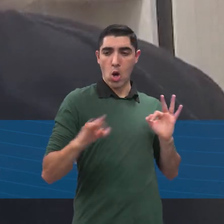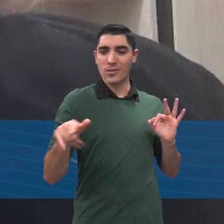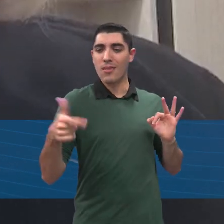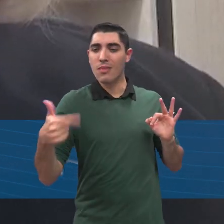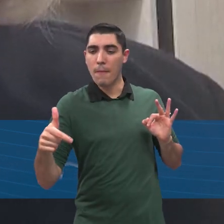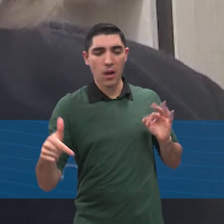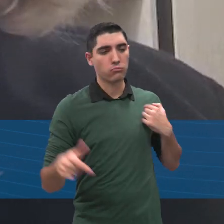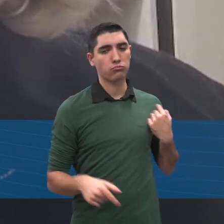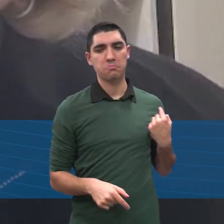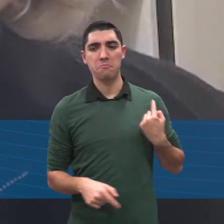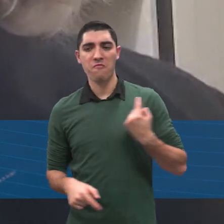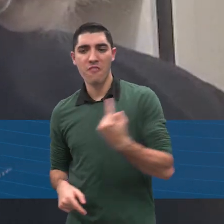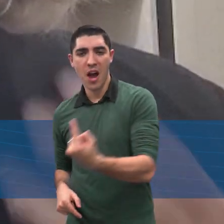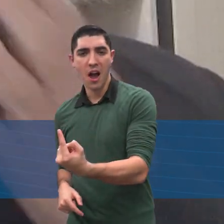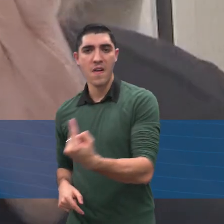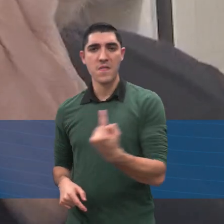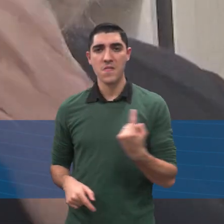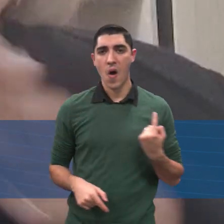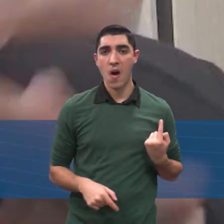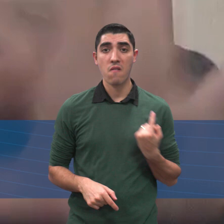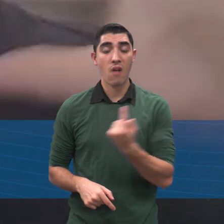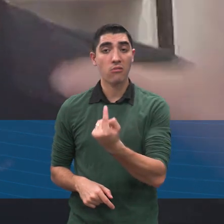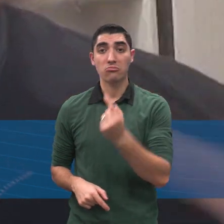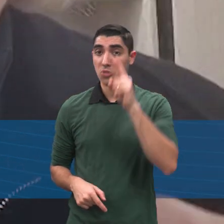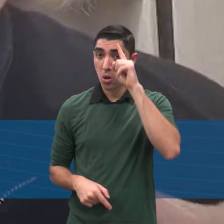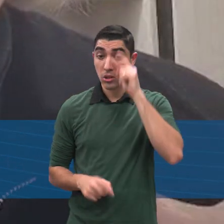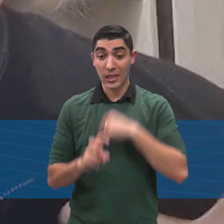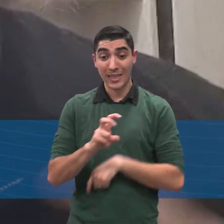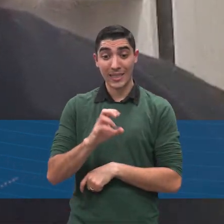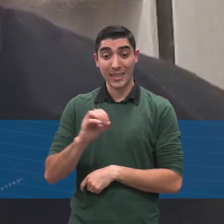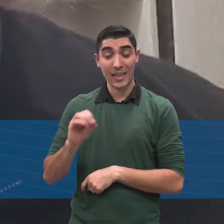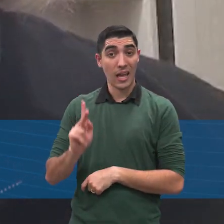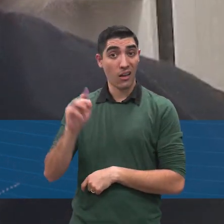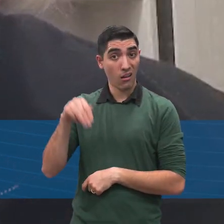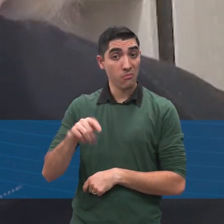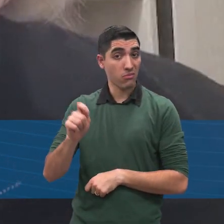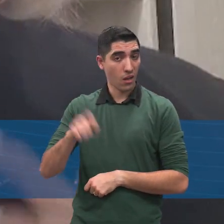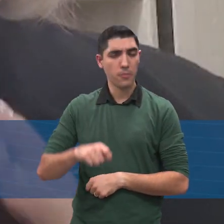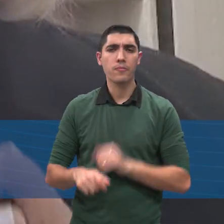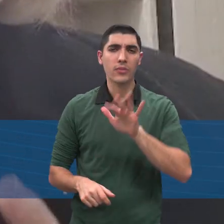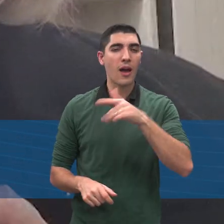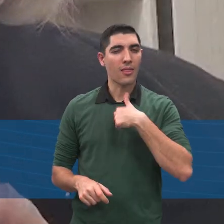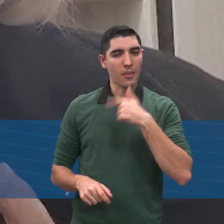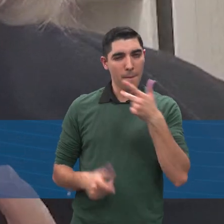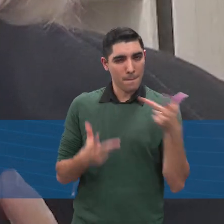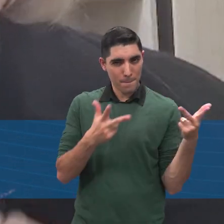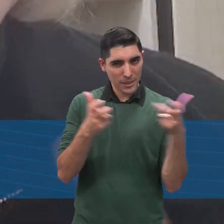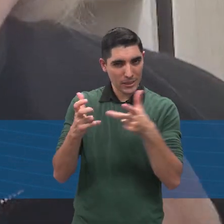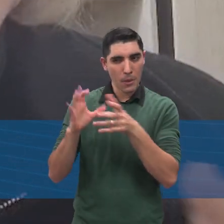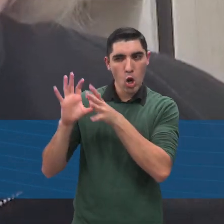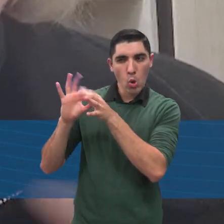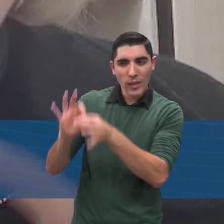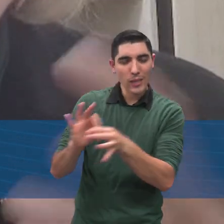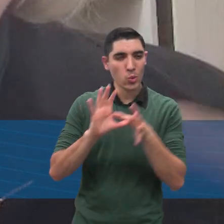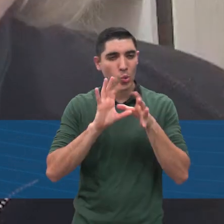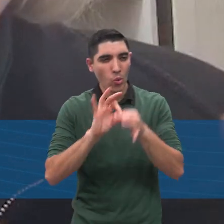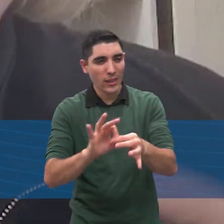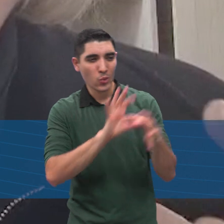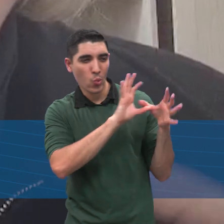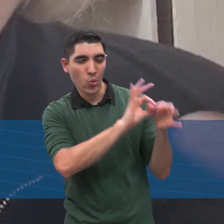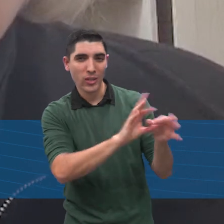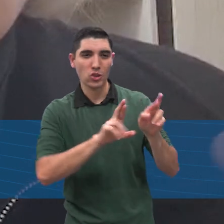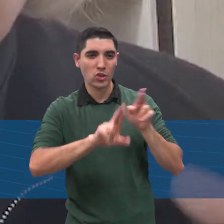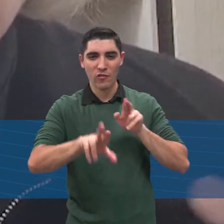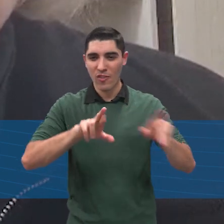longe. Então, assim, eu estou aqui falando sobre vários contextos no sentido de mostrar que